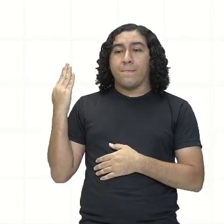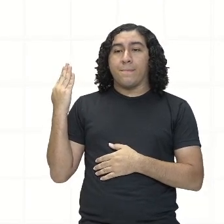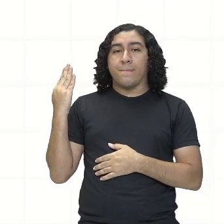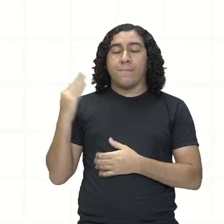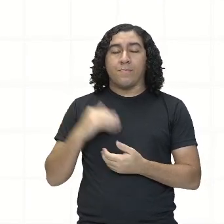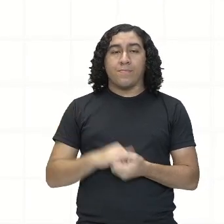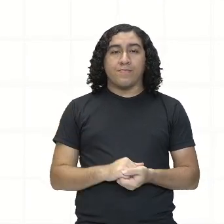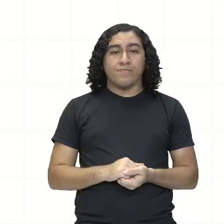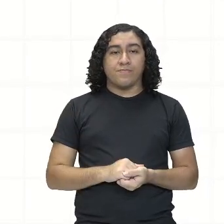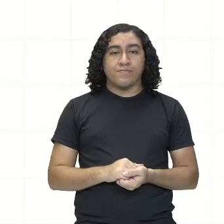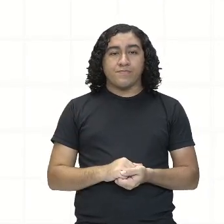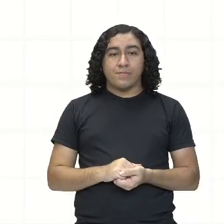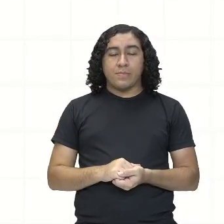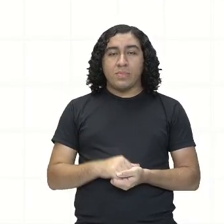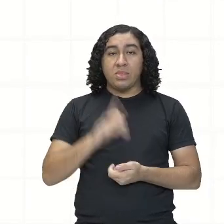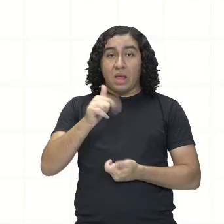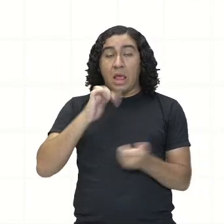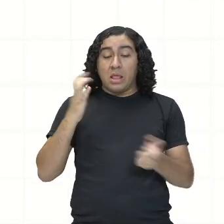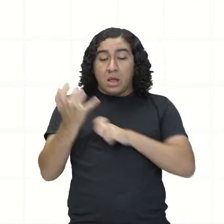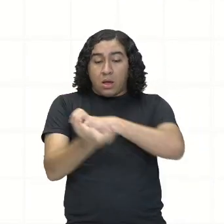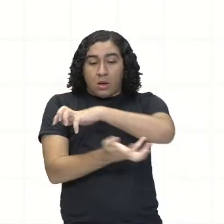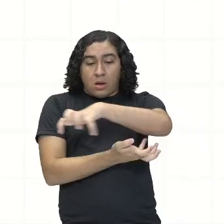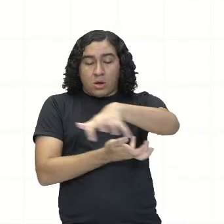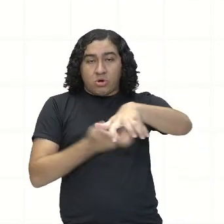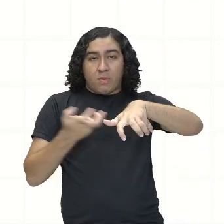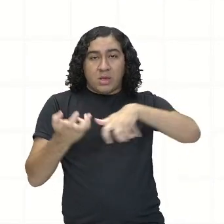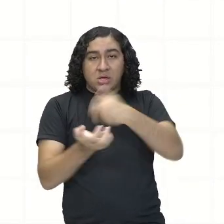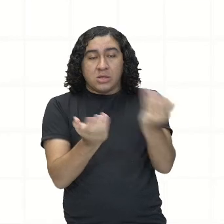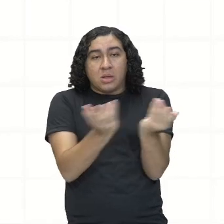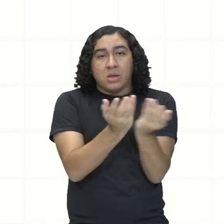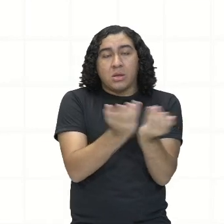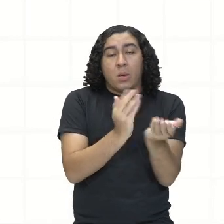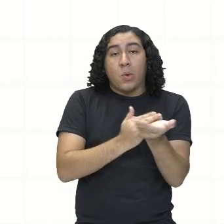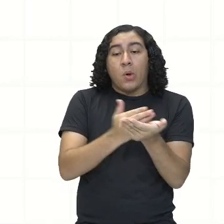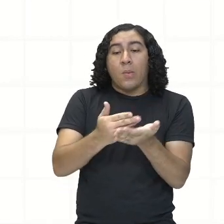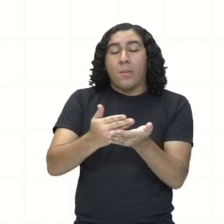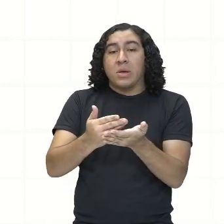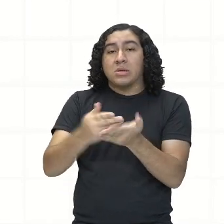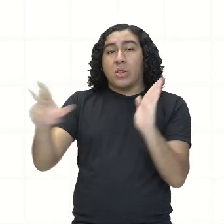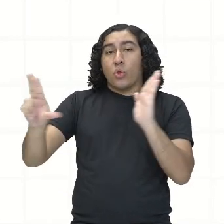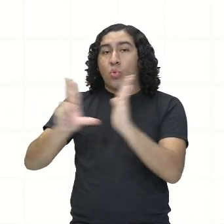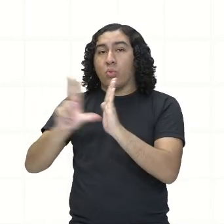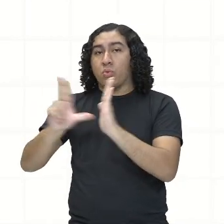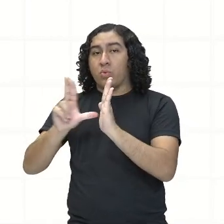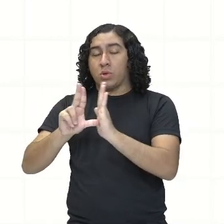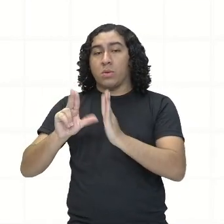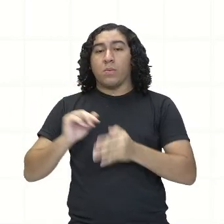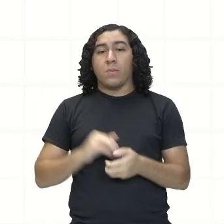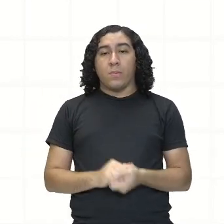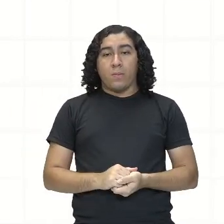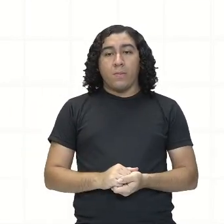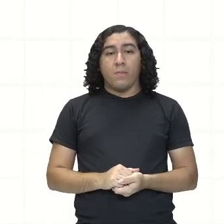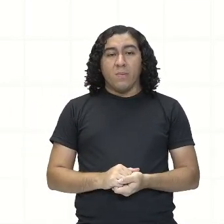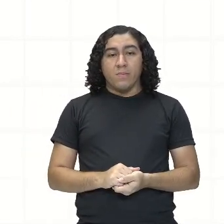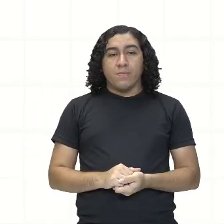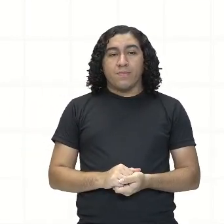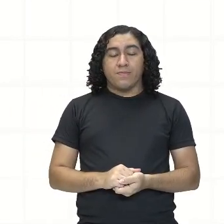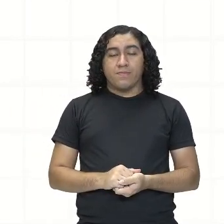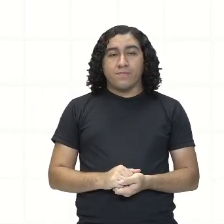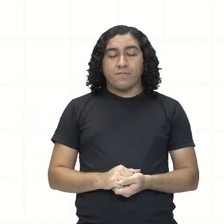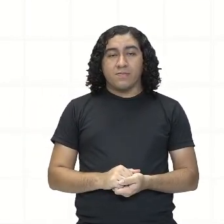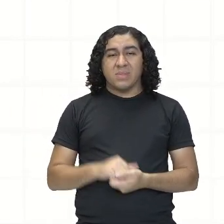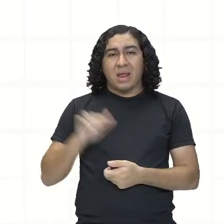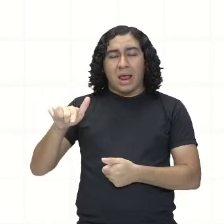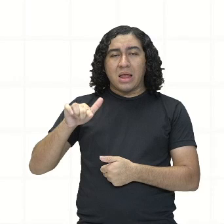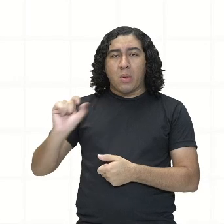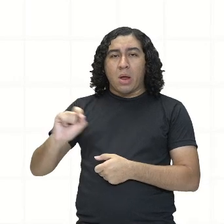ser um movimento reformista iniciado por Martinho Lutero, monge católico que estava